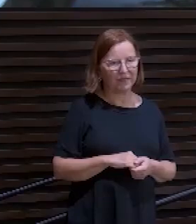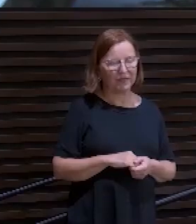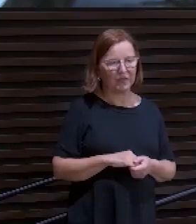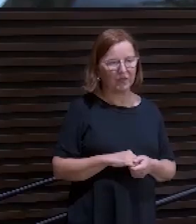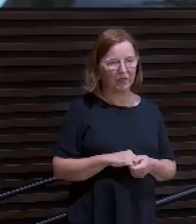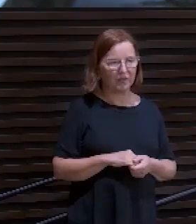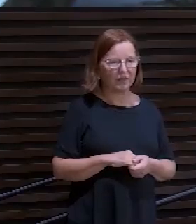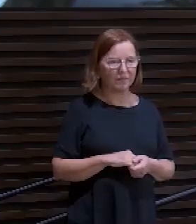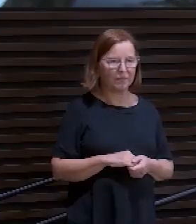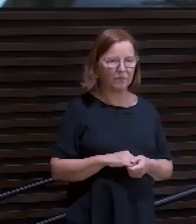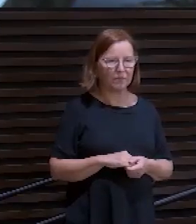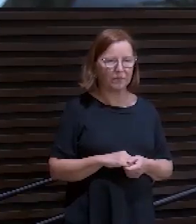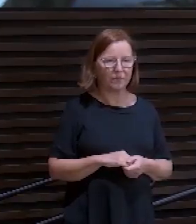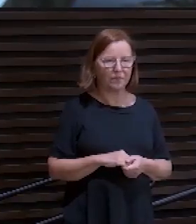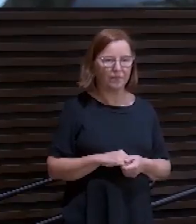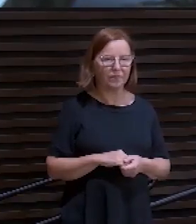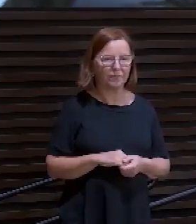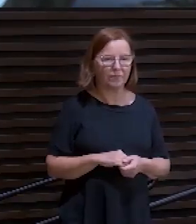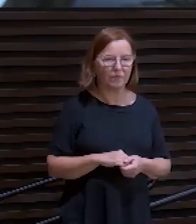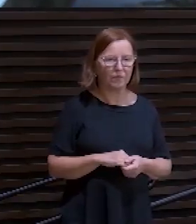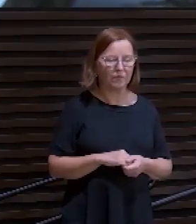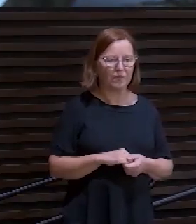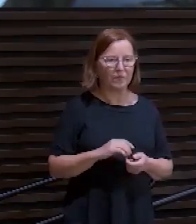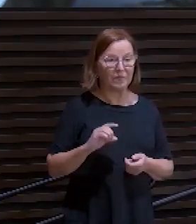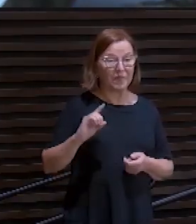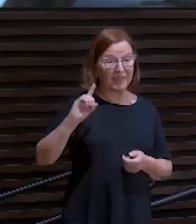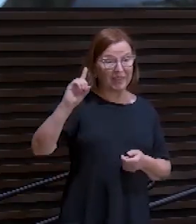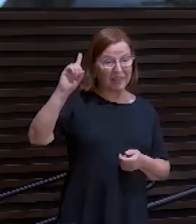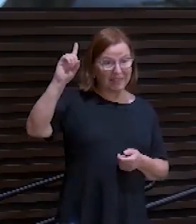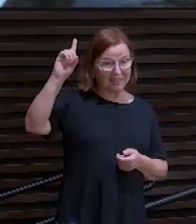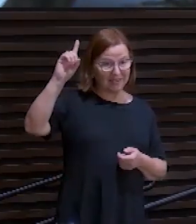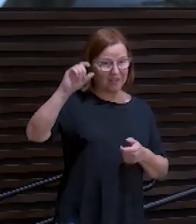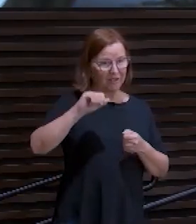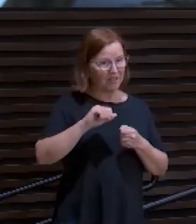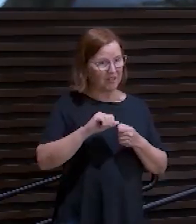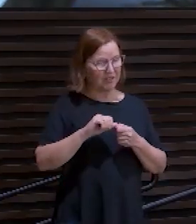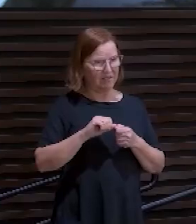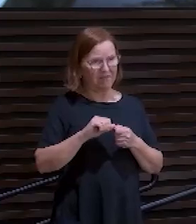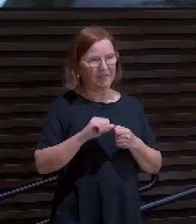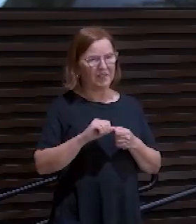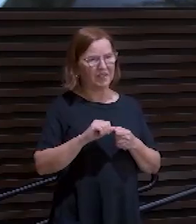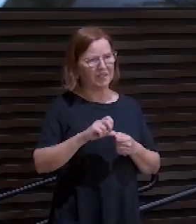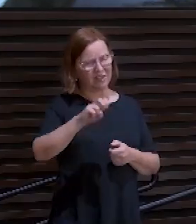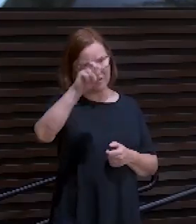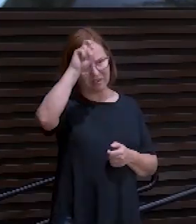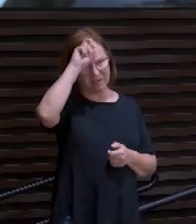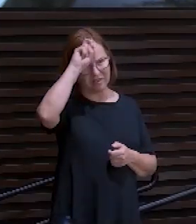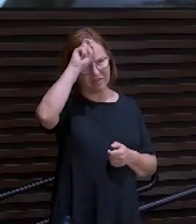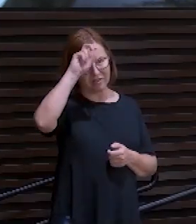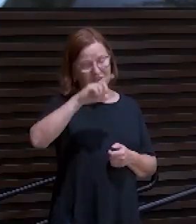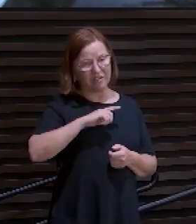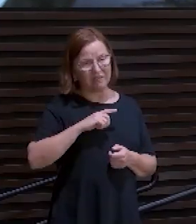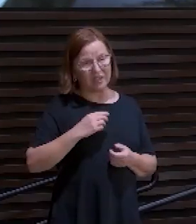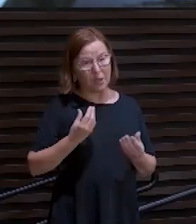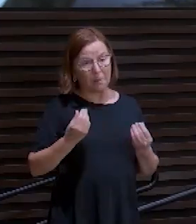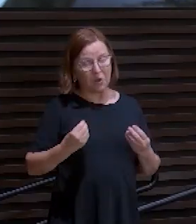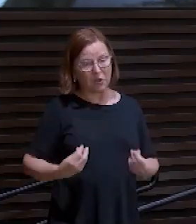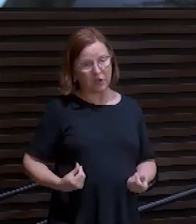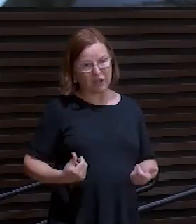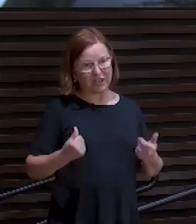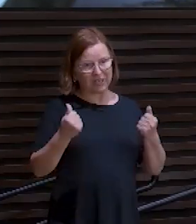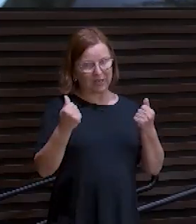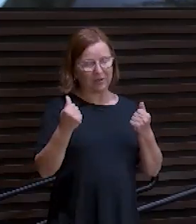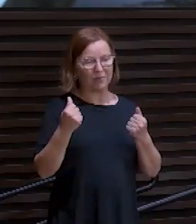tivesse muito dinheiro, alguém vai fazer uma avaliação econômica sobre o assunto. É possível fazer? É, mas não é o princípio do texto.